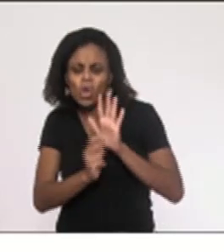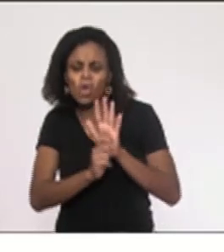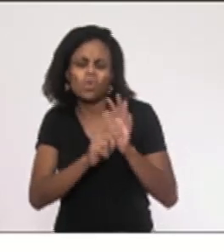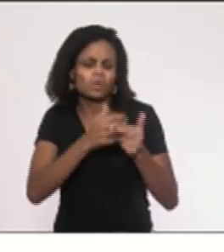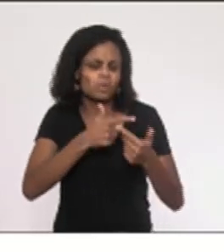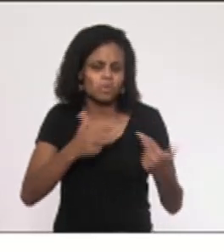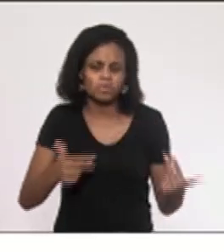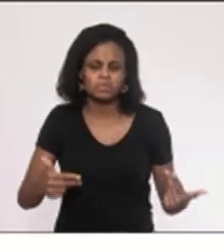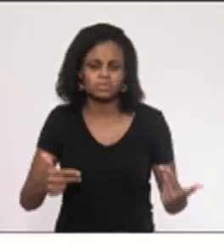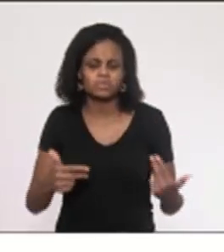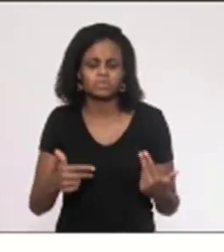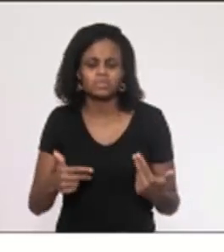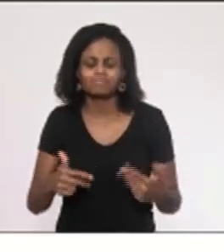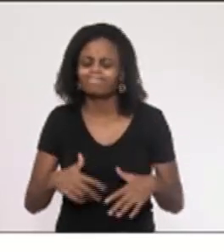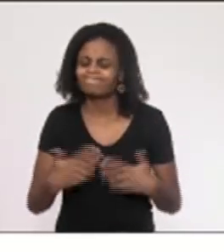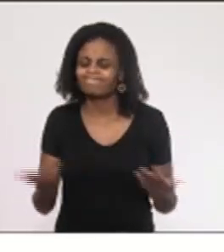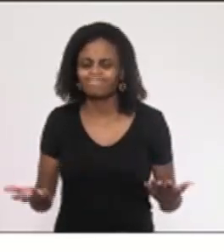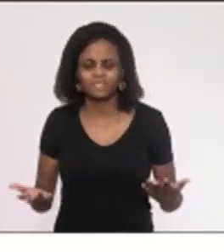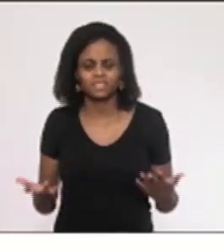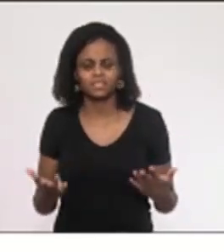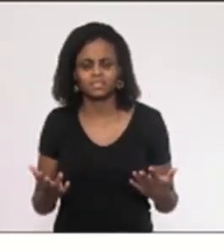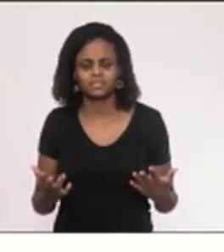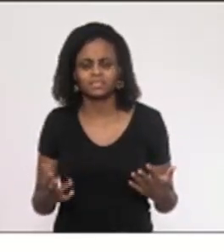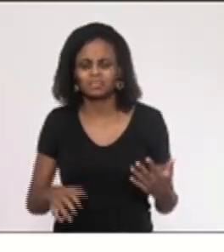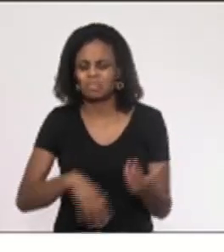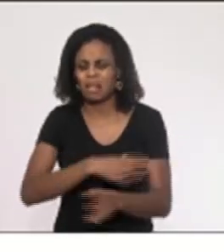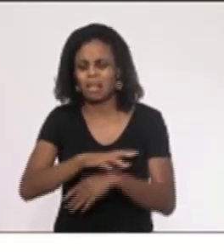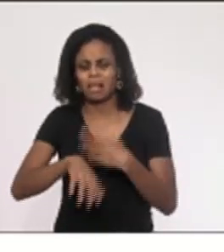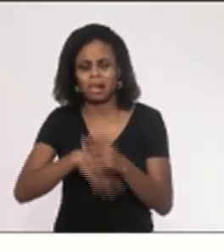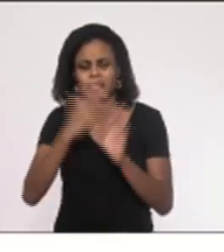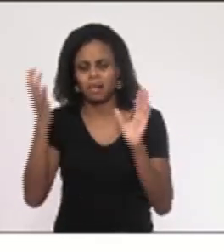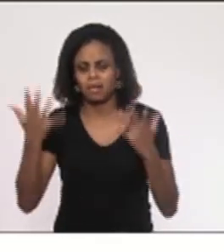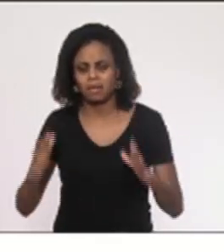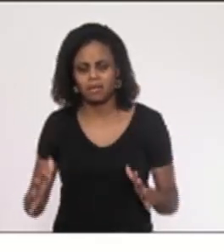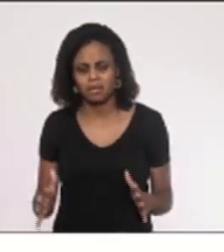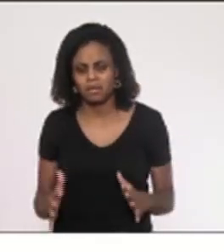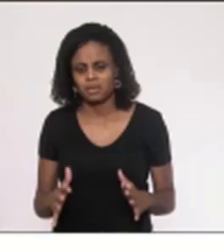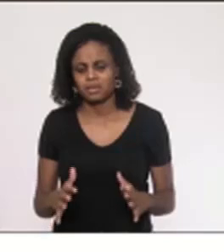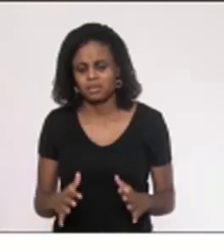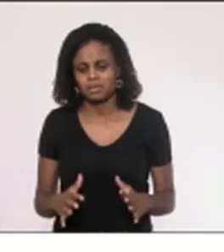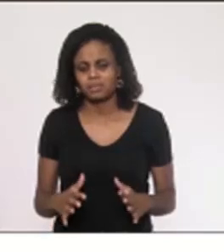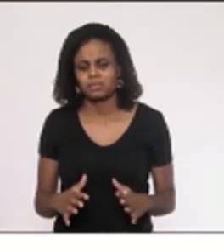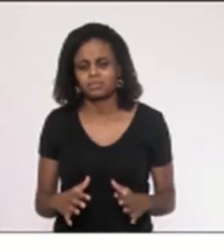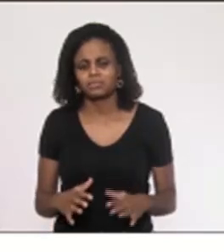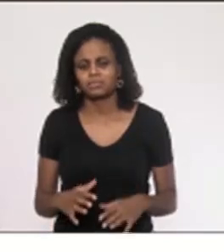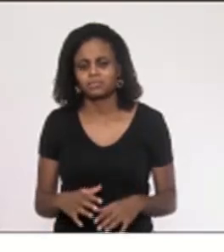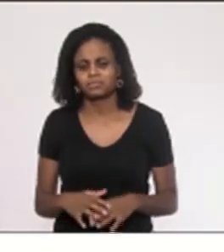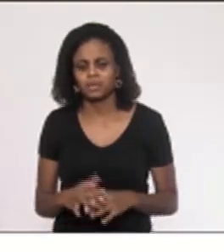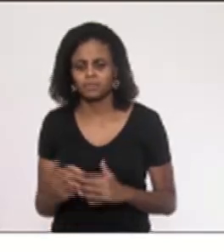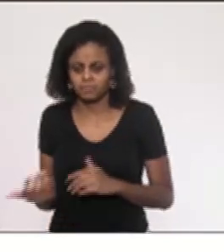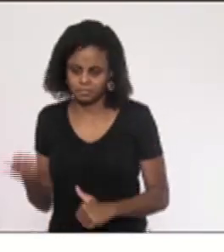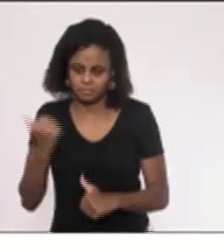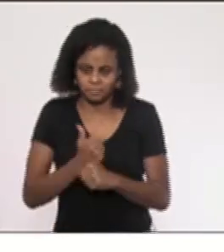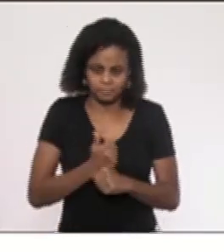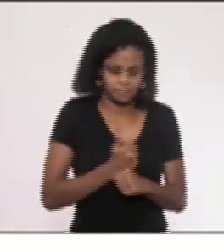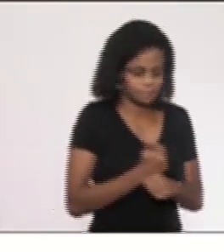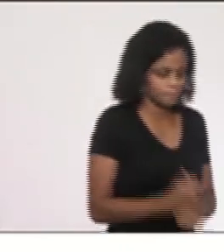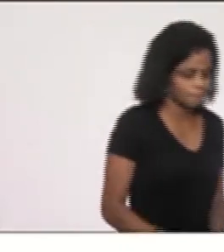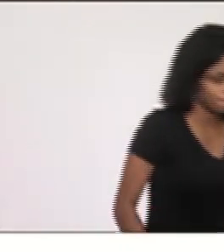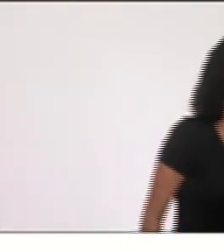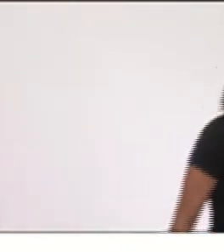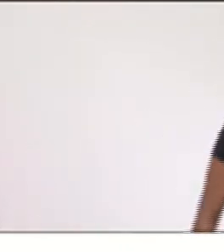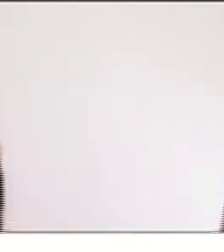dentro. Enfim, um cenário de destruição, depredação absoluta,